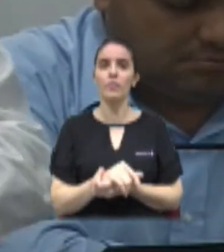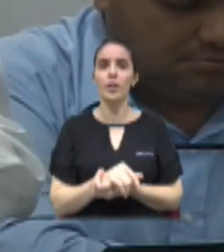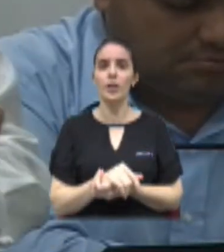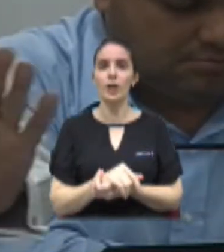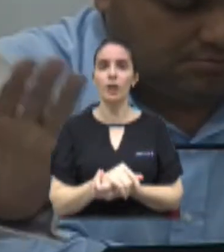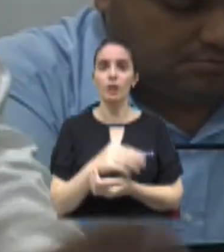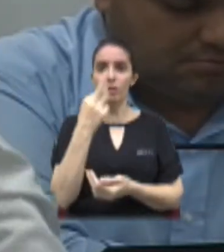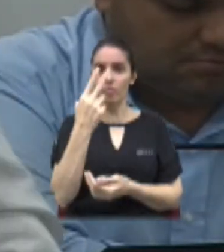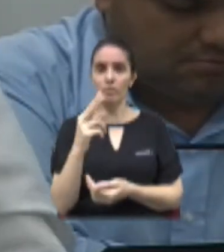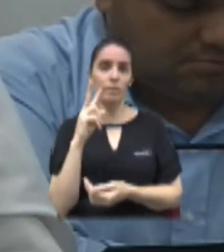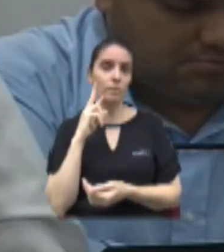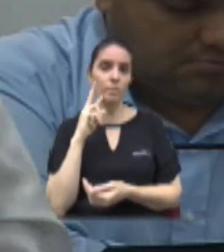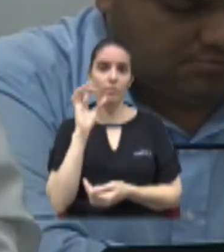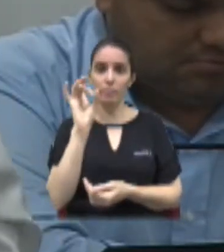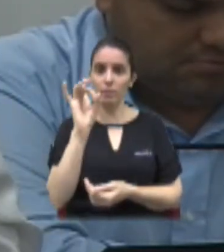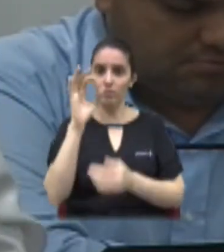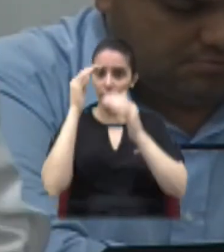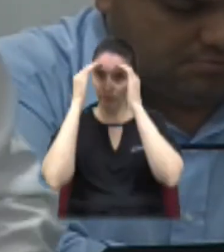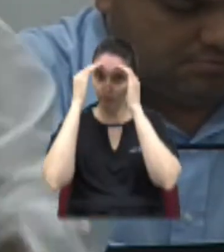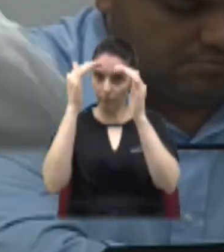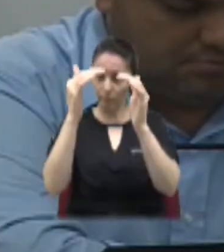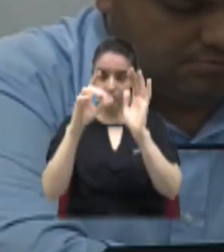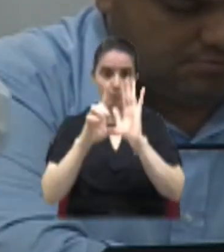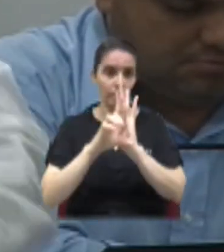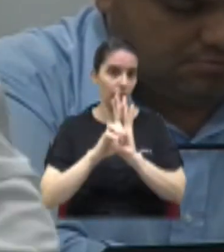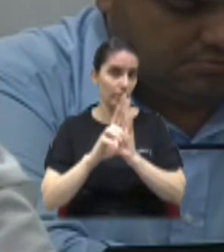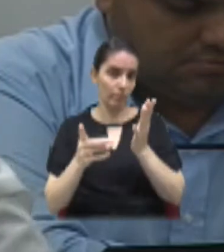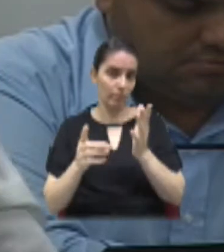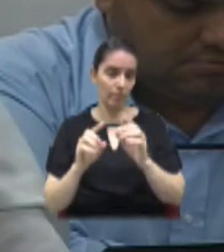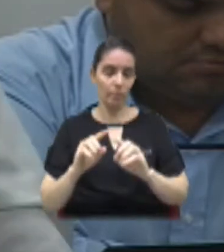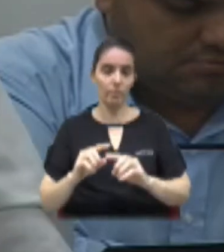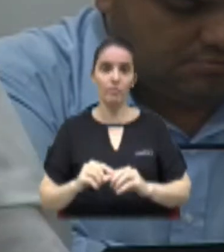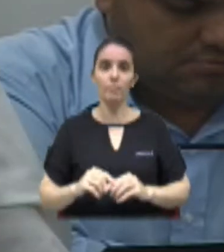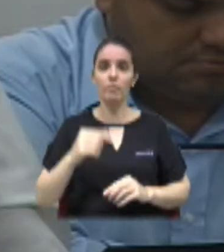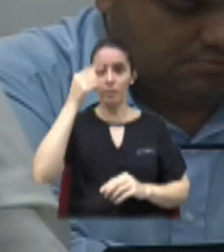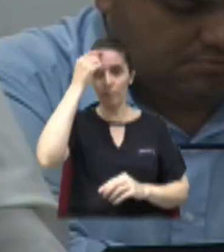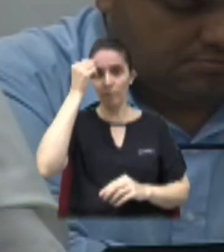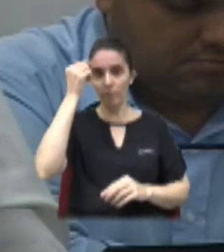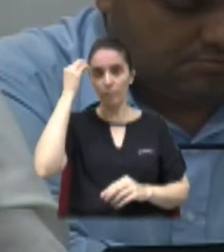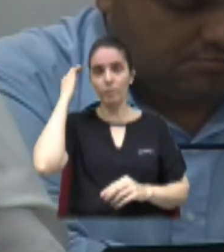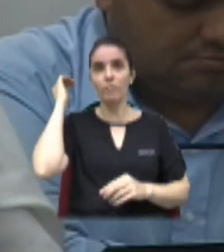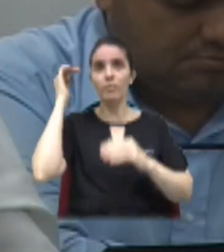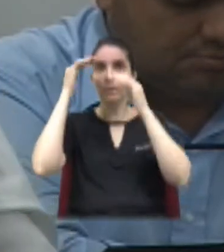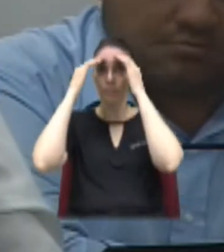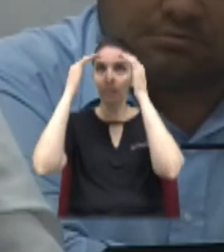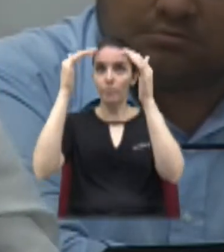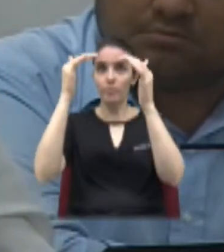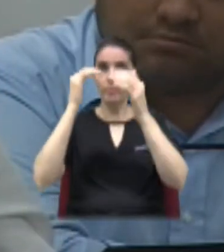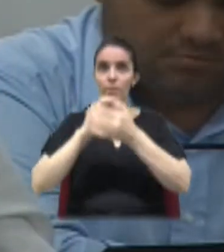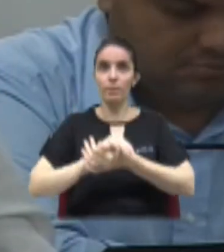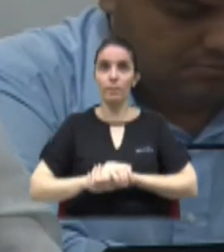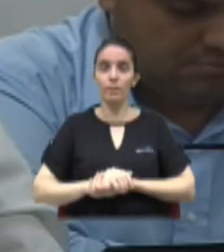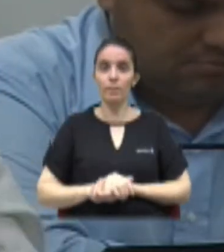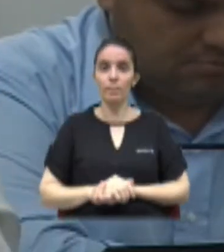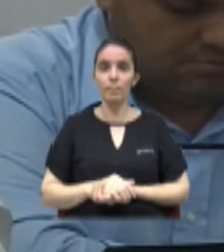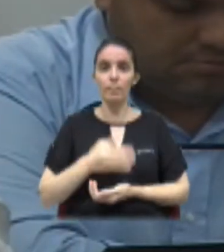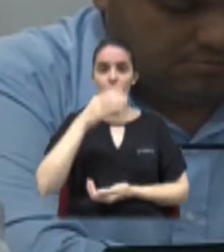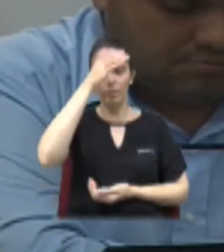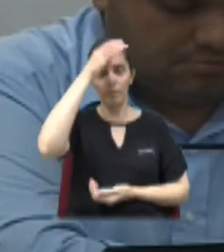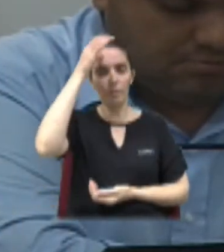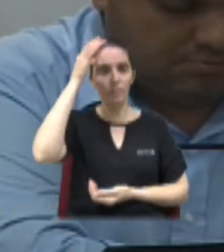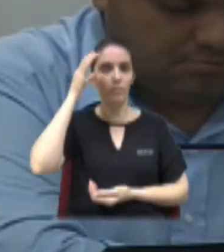delongamos um pouco mais no assunto da discussão dessa lei, e quando nós votamos esse projeto de lei na sessão passada,